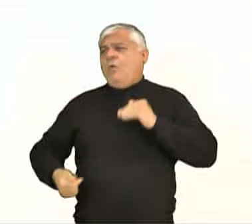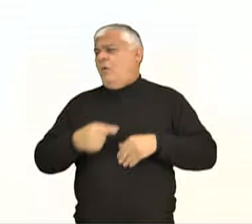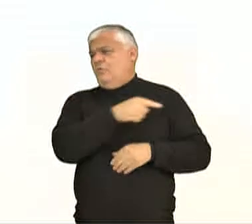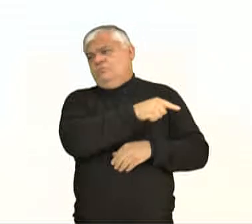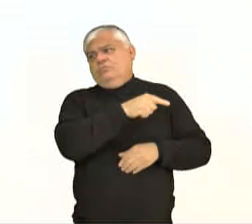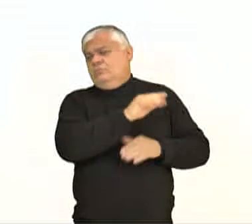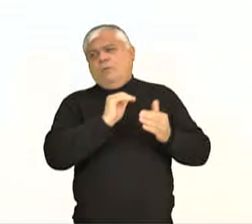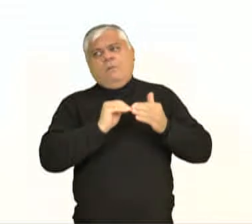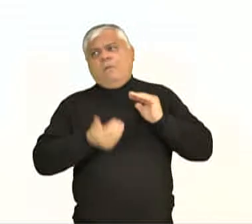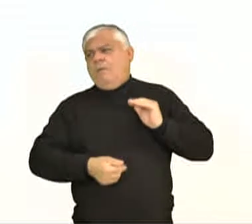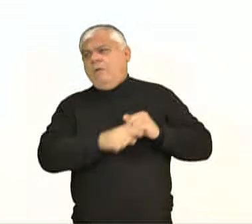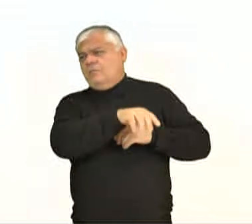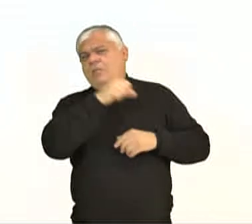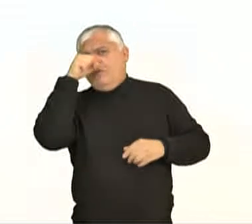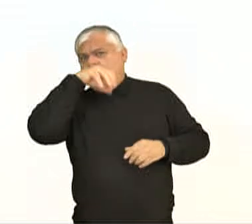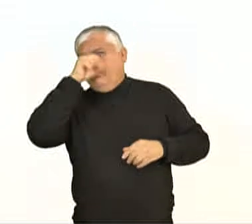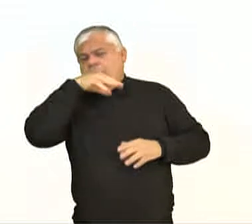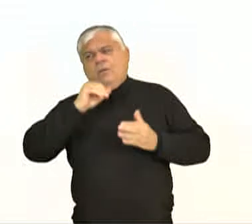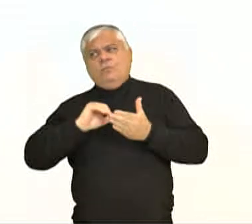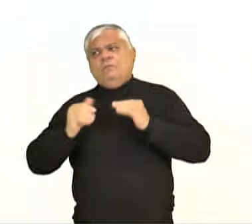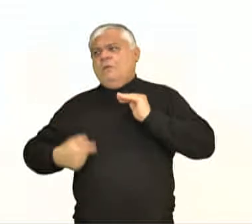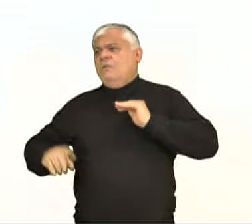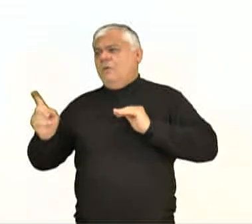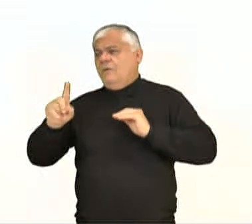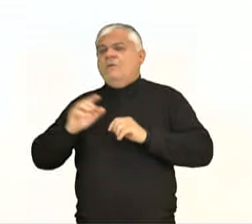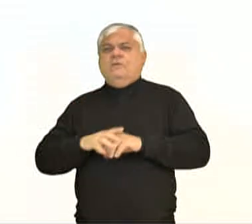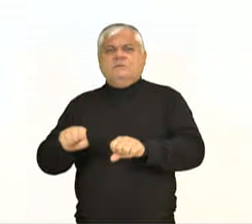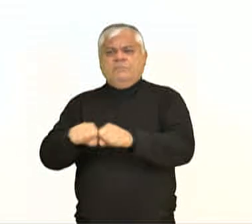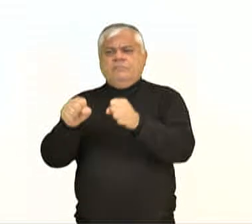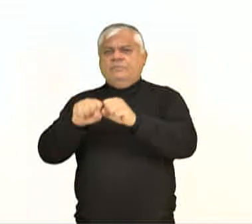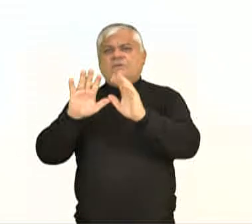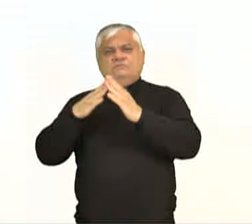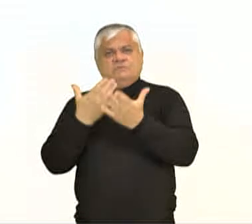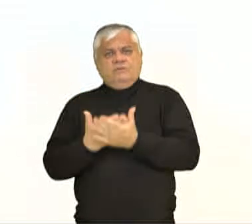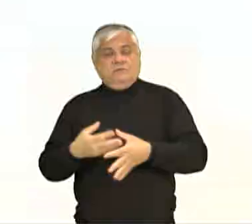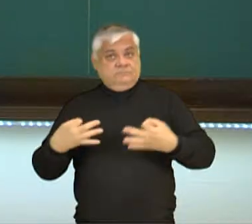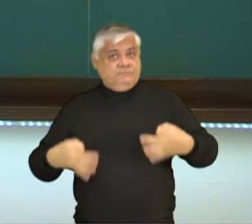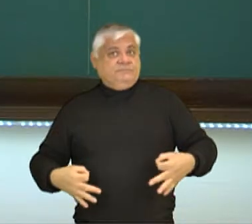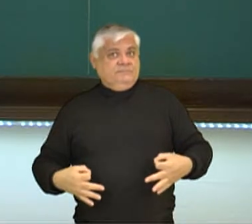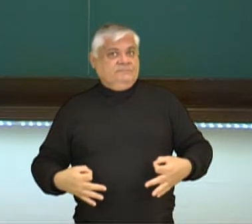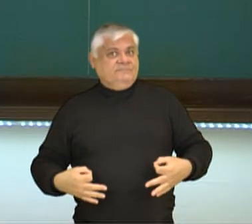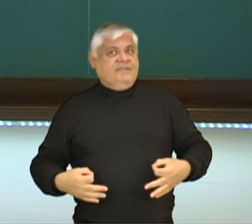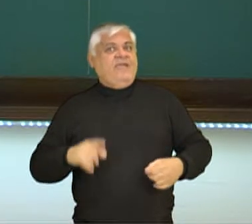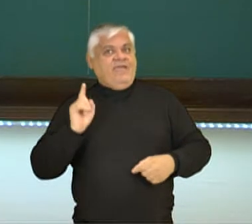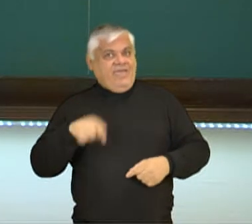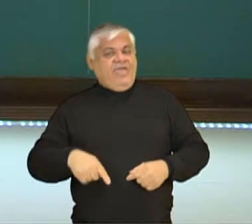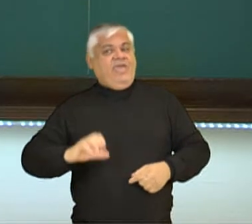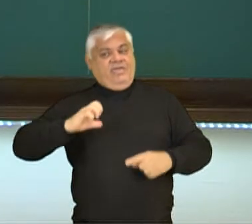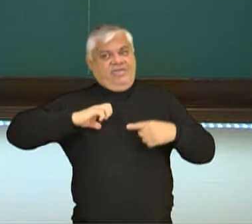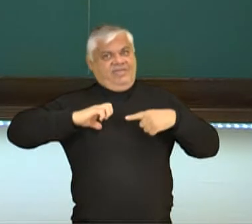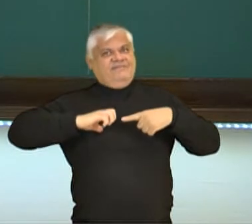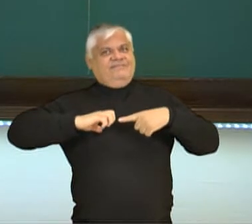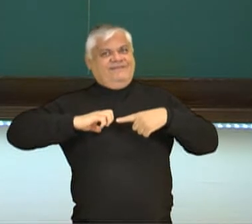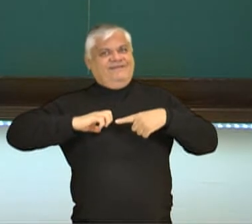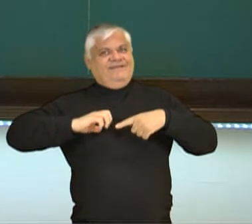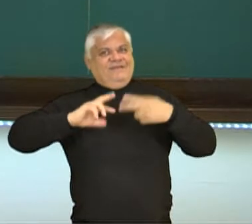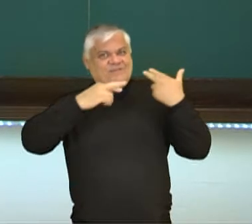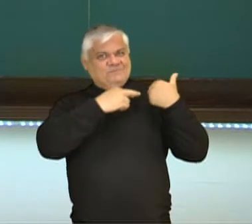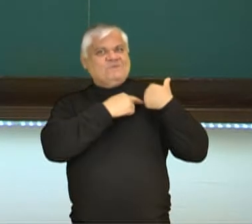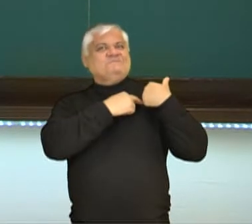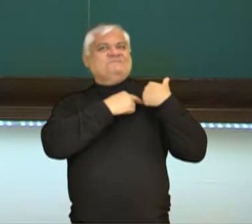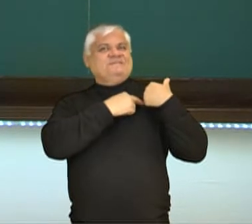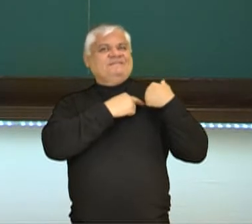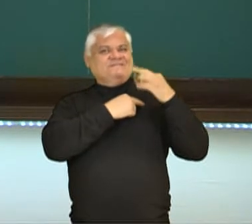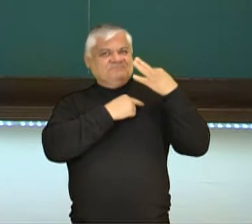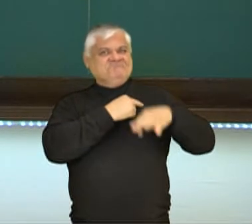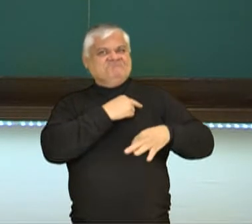ação realizada de depredação do patrimônio escolar. Beleza? Então a gente tem que sempre ser pautado na ética, na